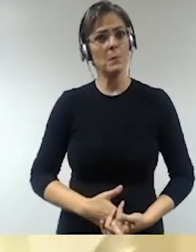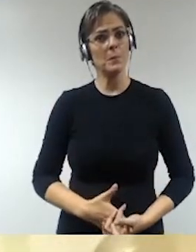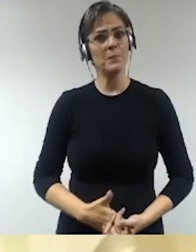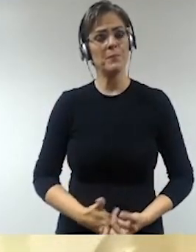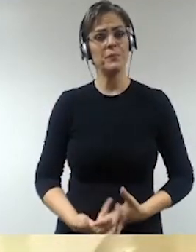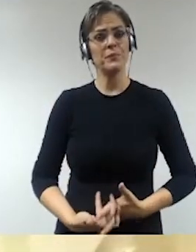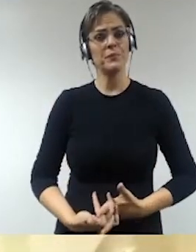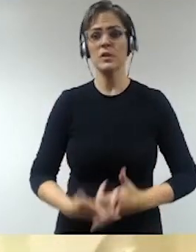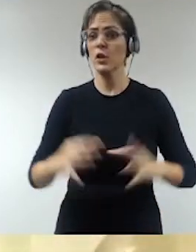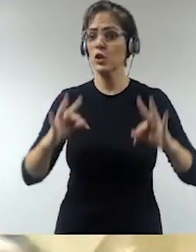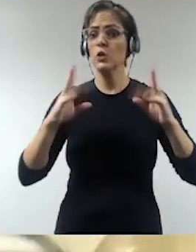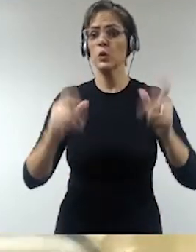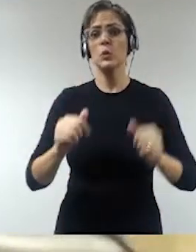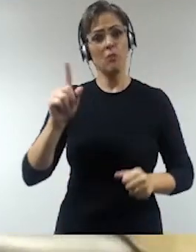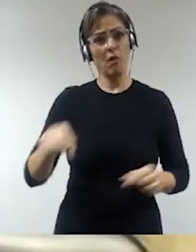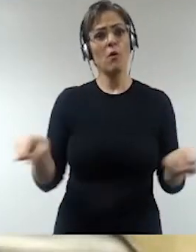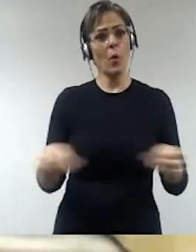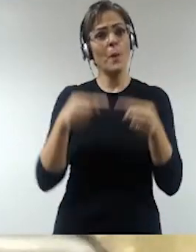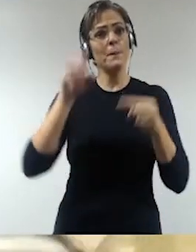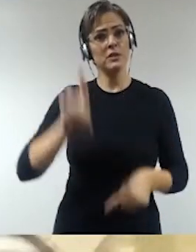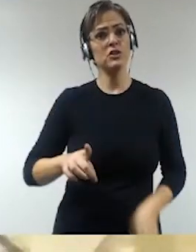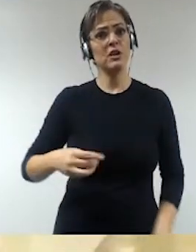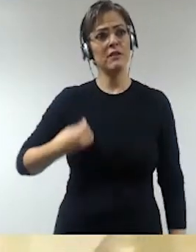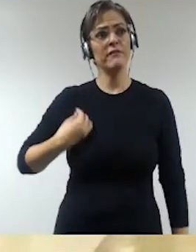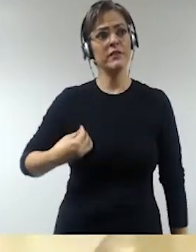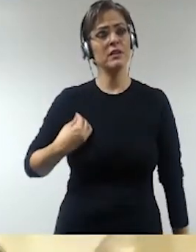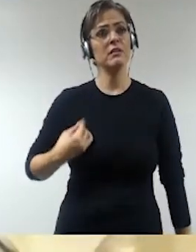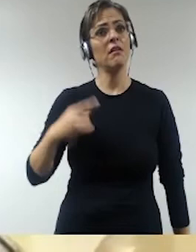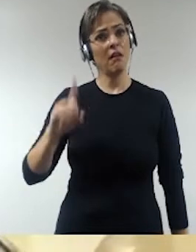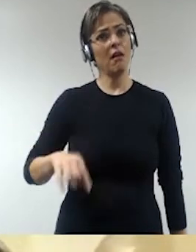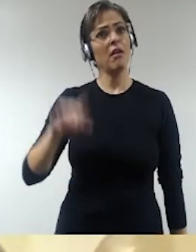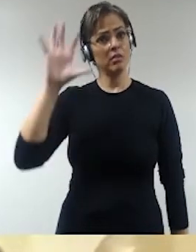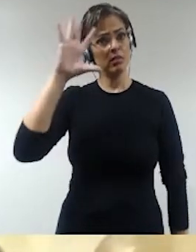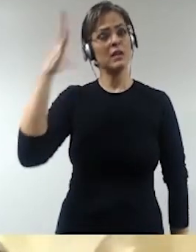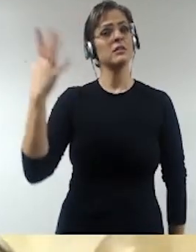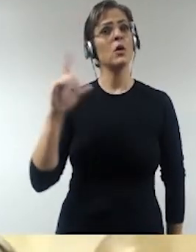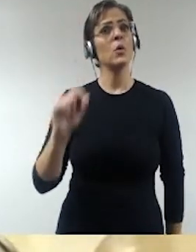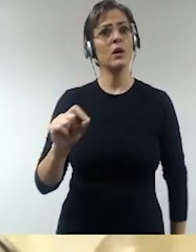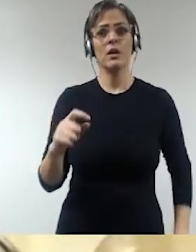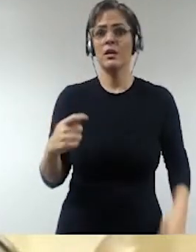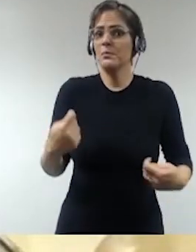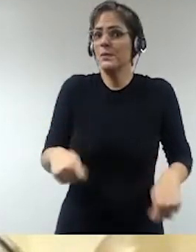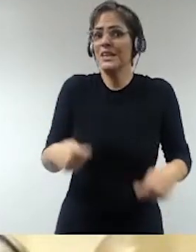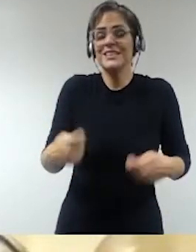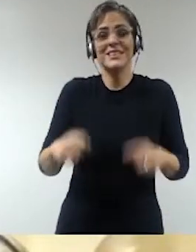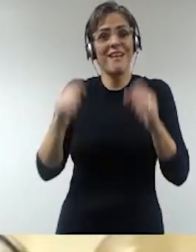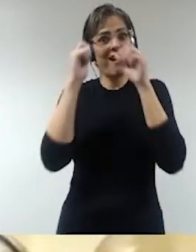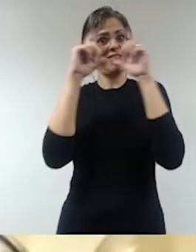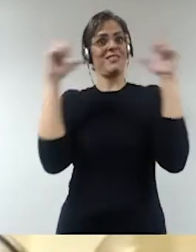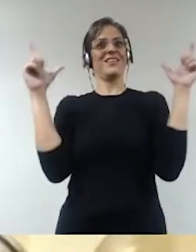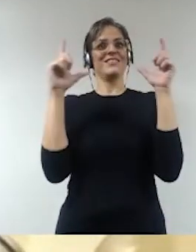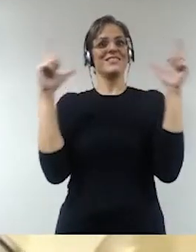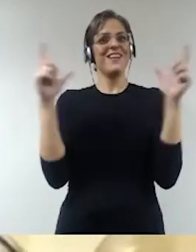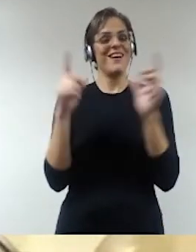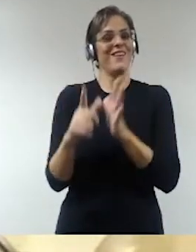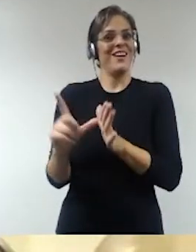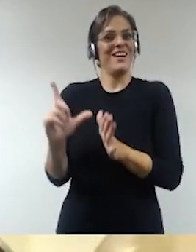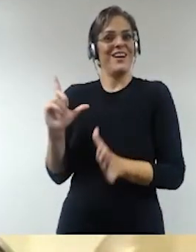dizendo respeito ao direito à vida. Então, essa é uma decisão em que teria que ser precedida